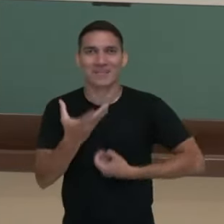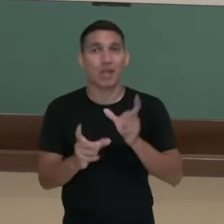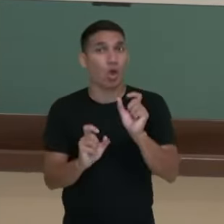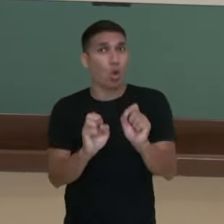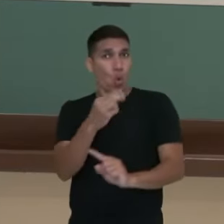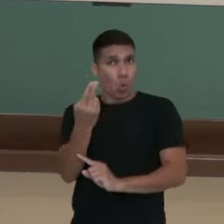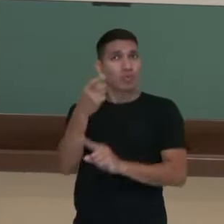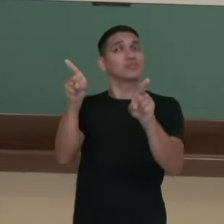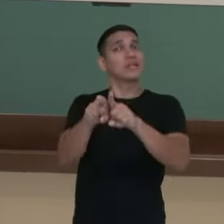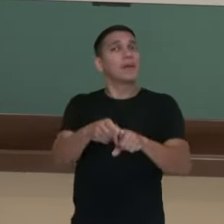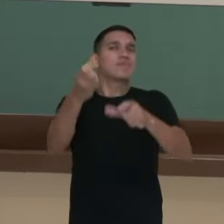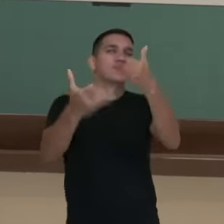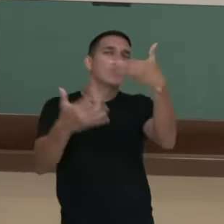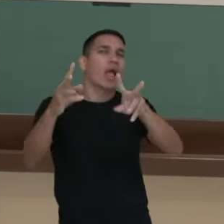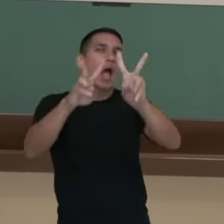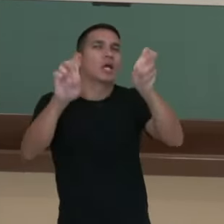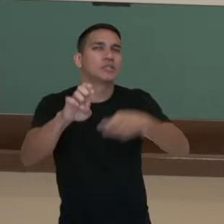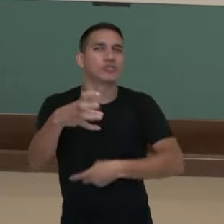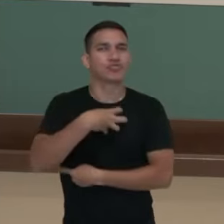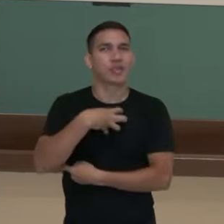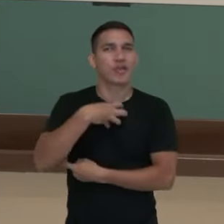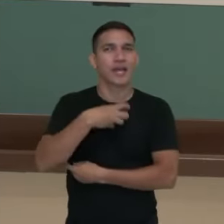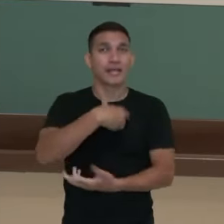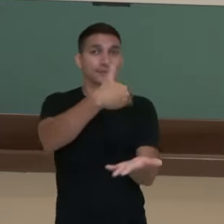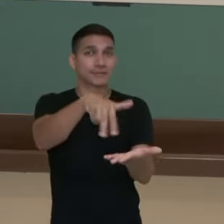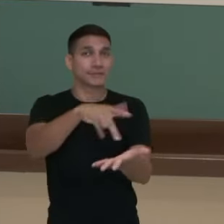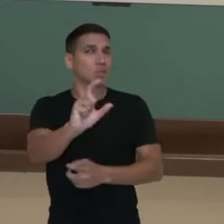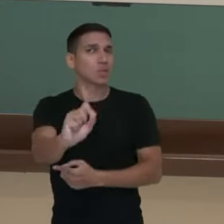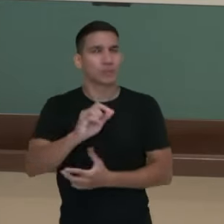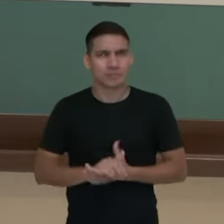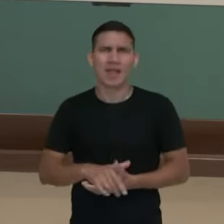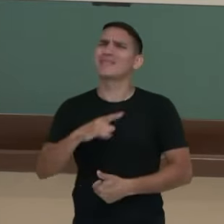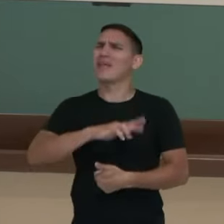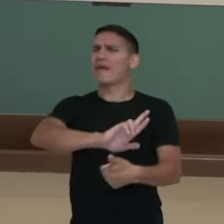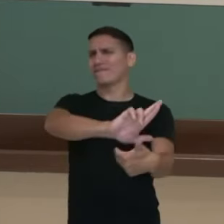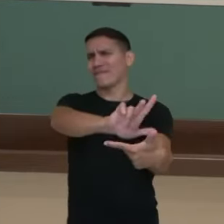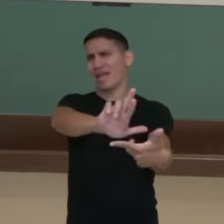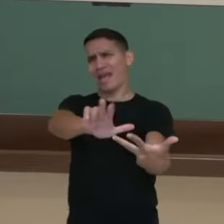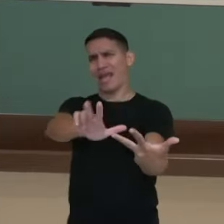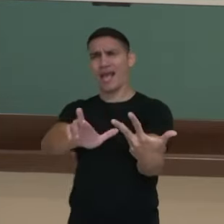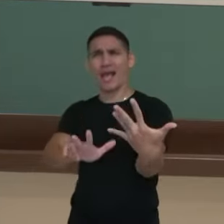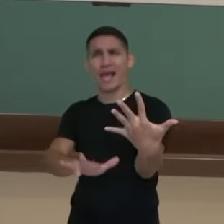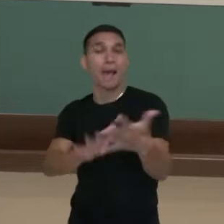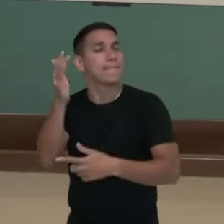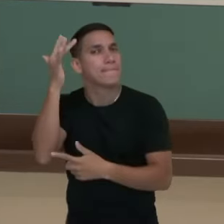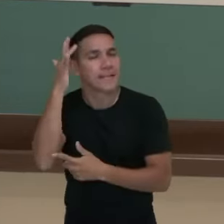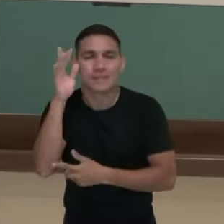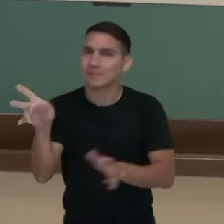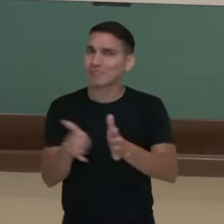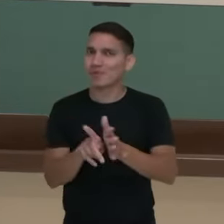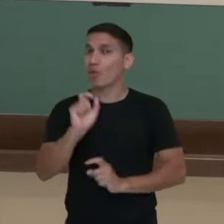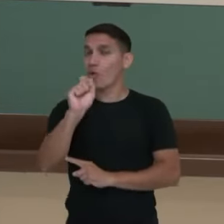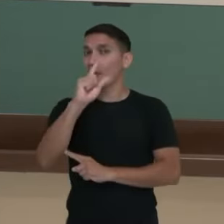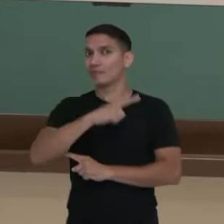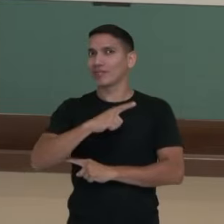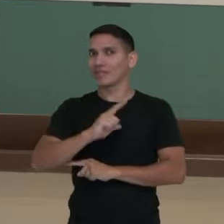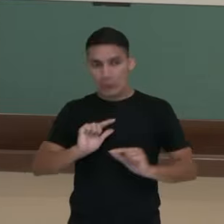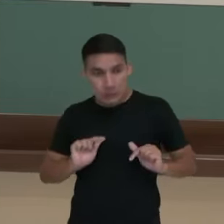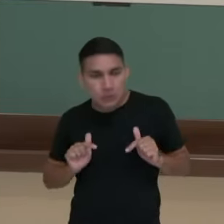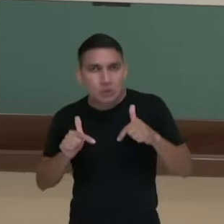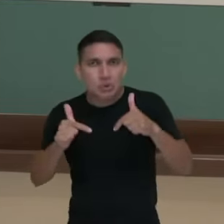chamar também de estilos de dança. Então, são vários. Imagina uma atividade que está há